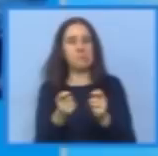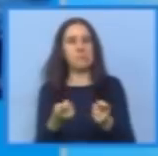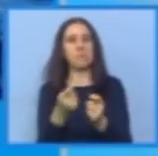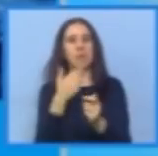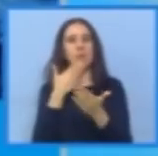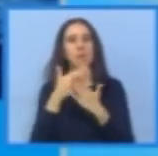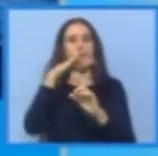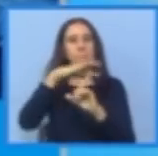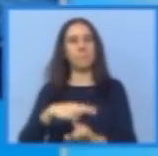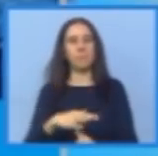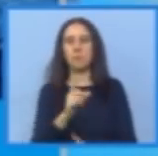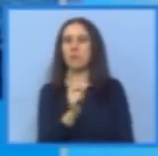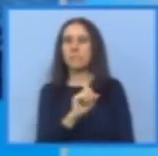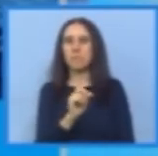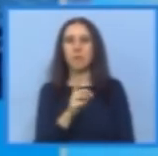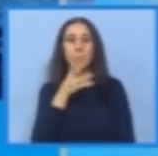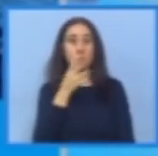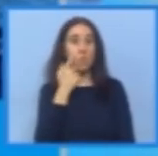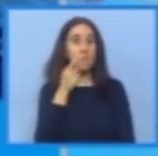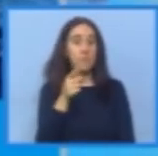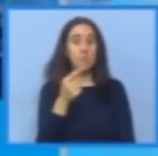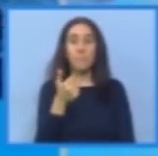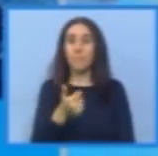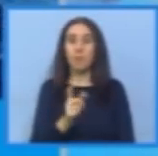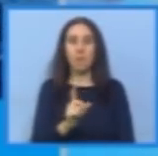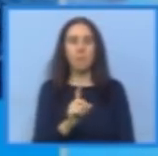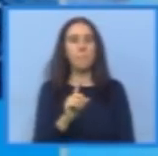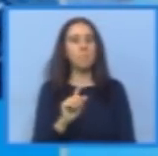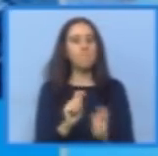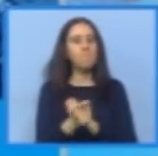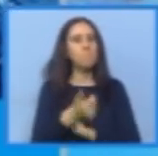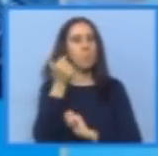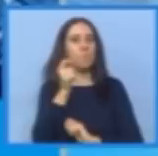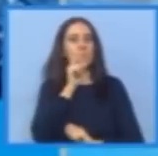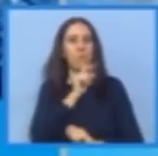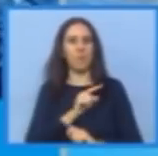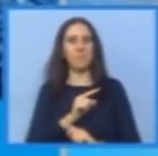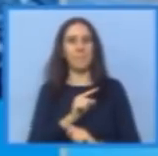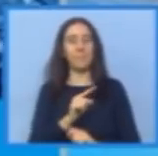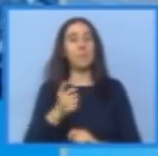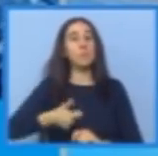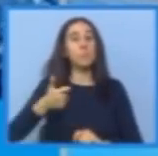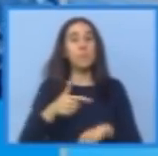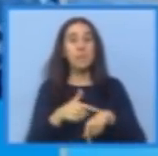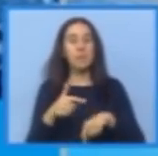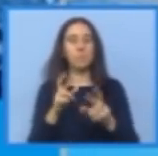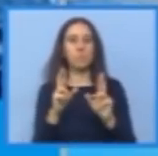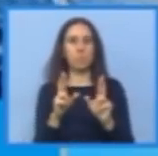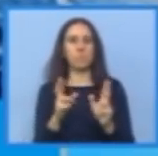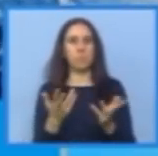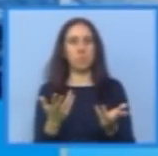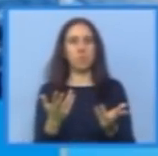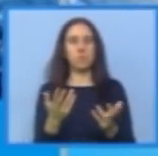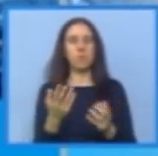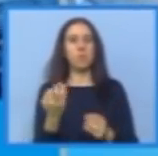oprimir. É para dizer, olha, estás a ver, isso não está bem, mas pode ficar muito melhor. E sobretudo, o tempo de esperança